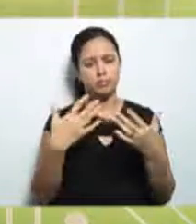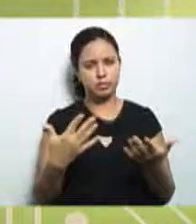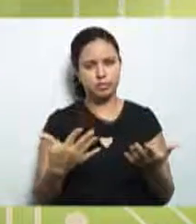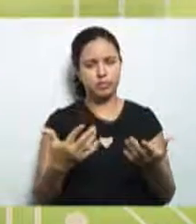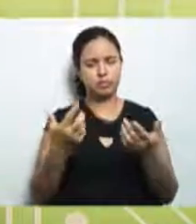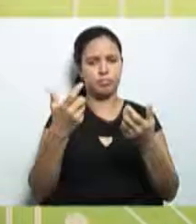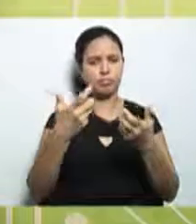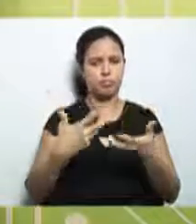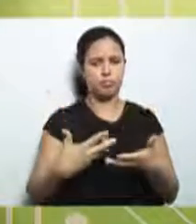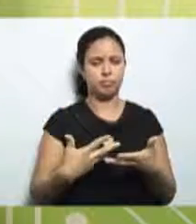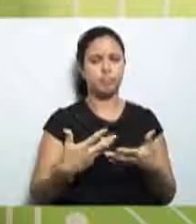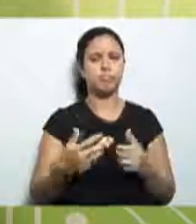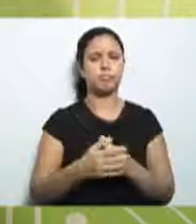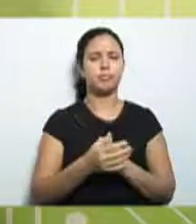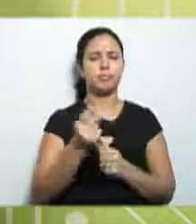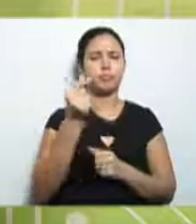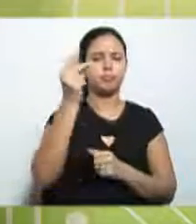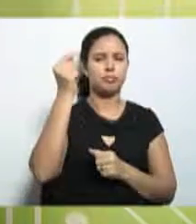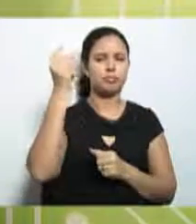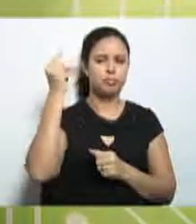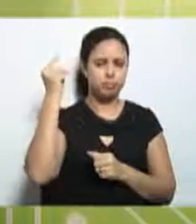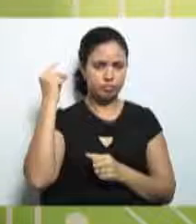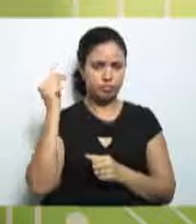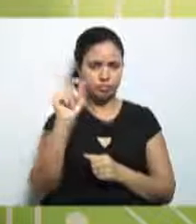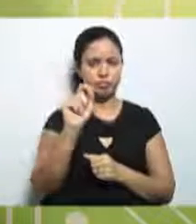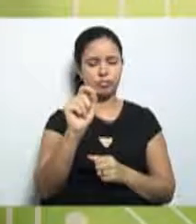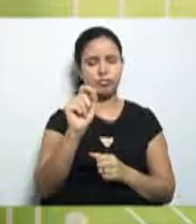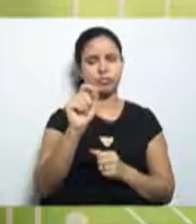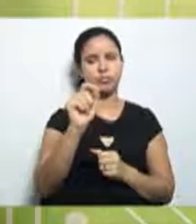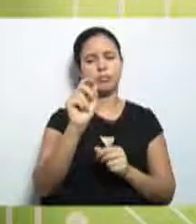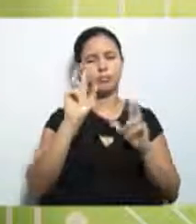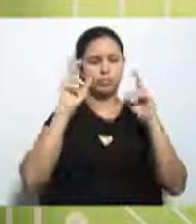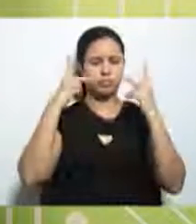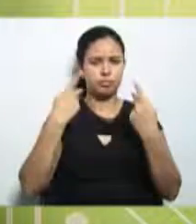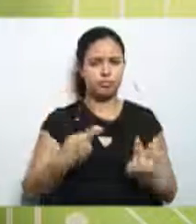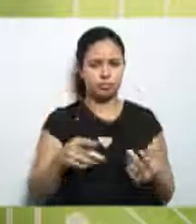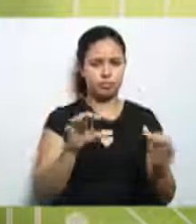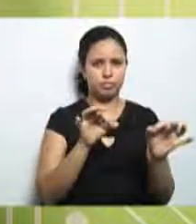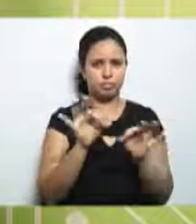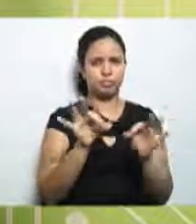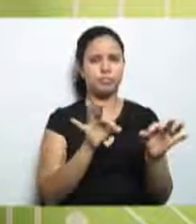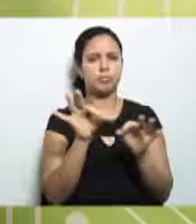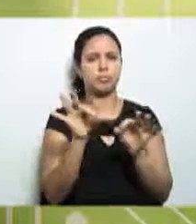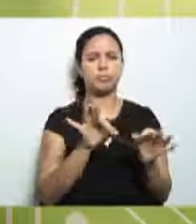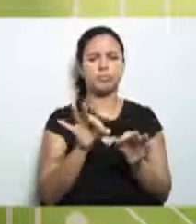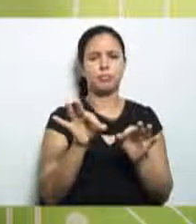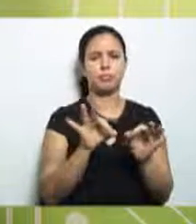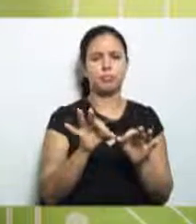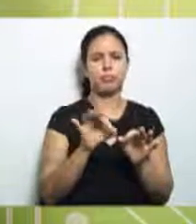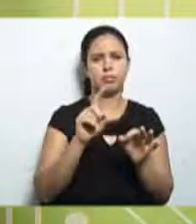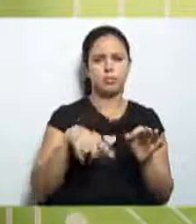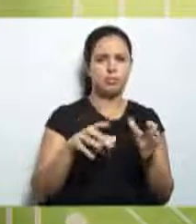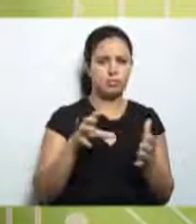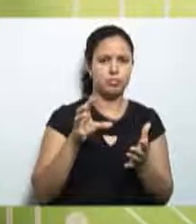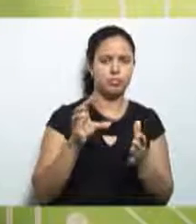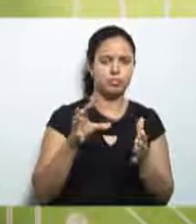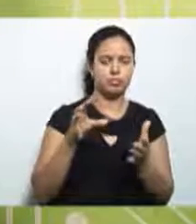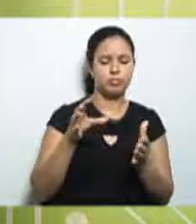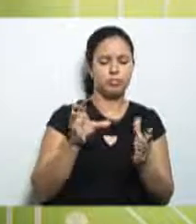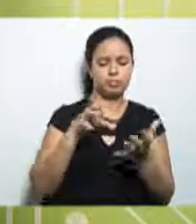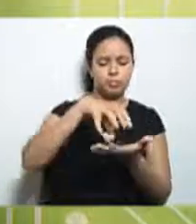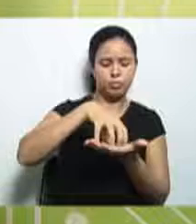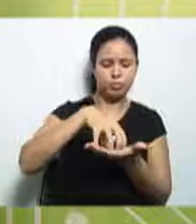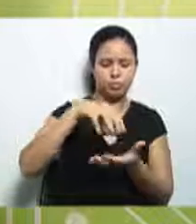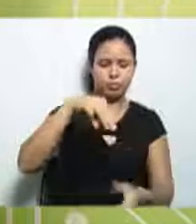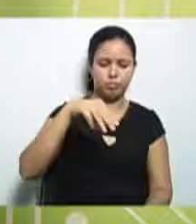tempo. Desde quando a maioria dos seres humanos eram organizados no modo tribal, né? Houve um